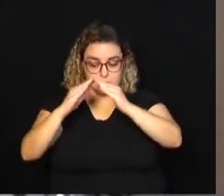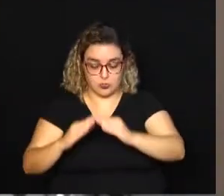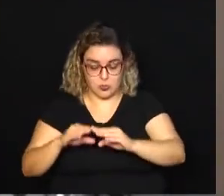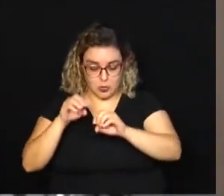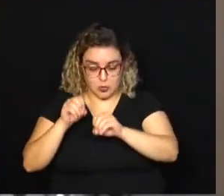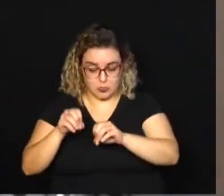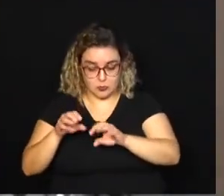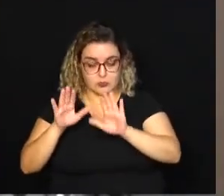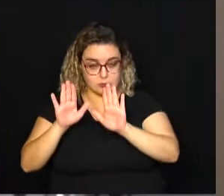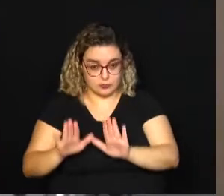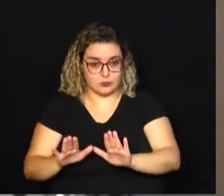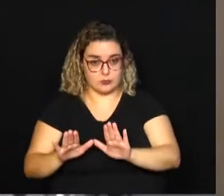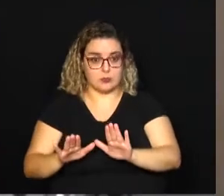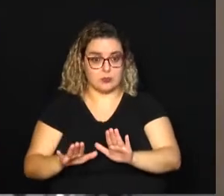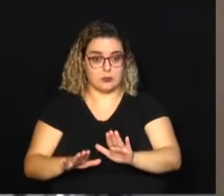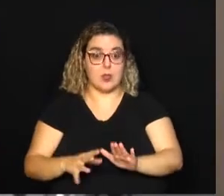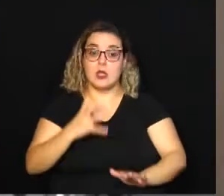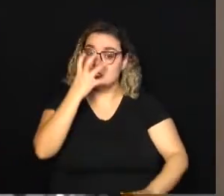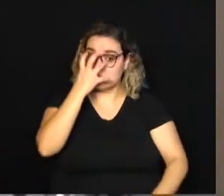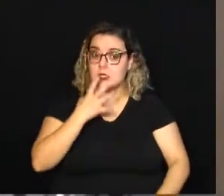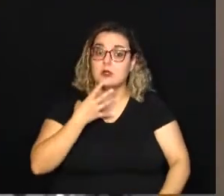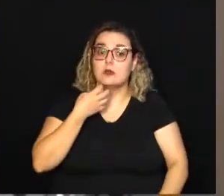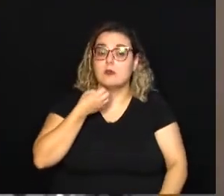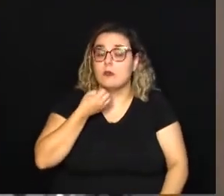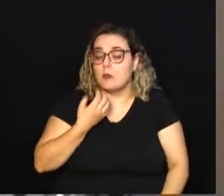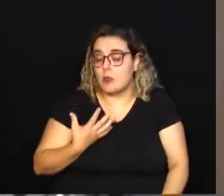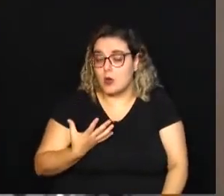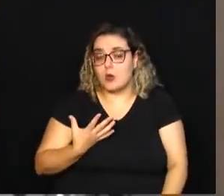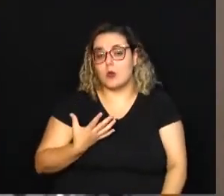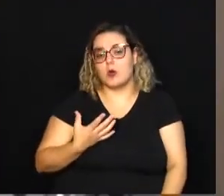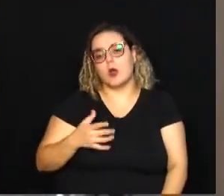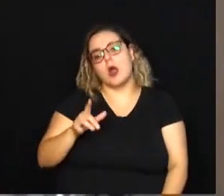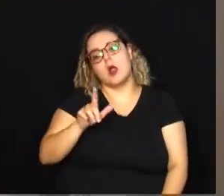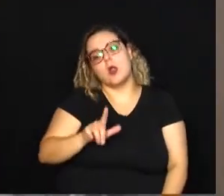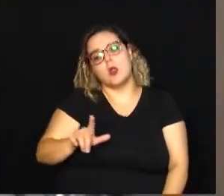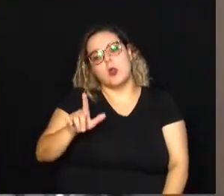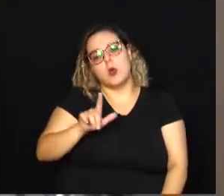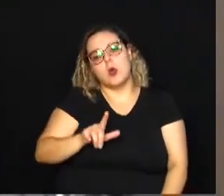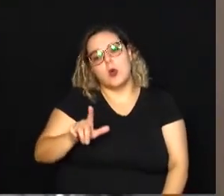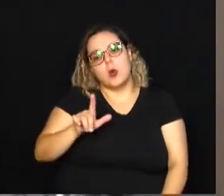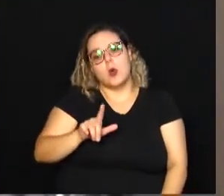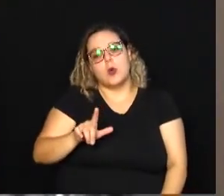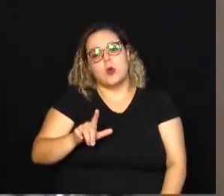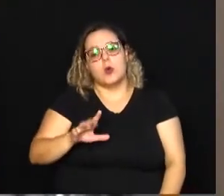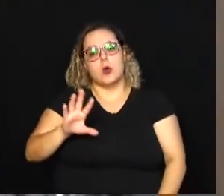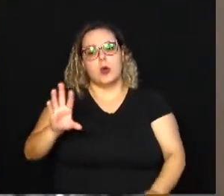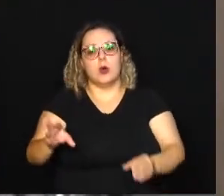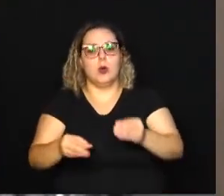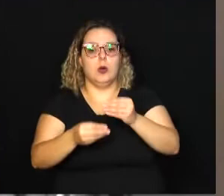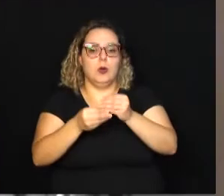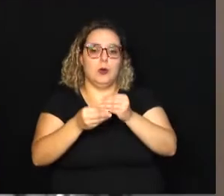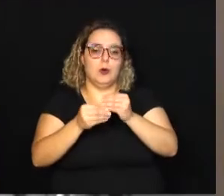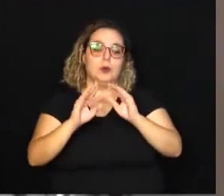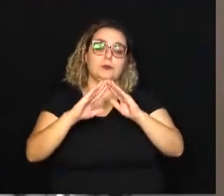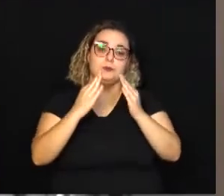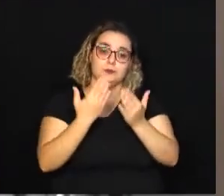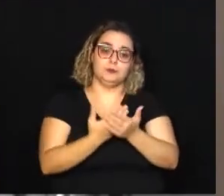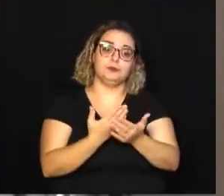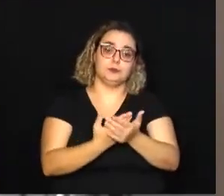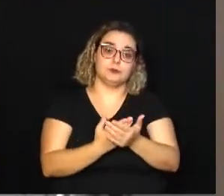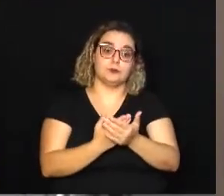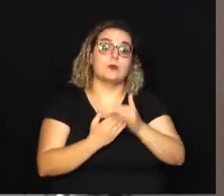muito séria, muito boa. É lógico que não resume a atividade da escola, mas quando